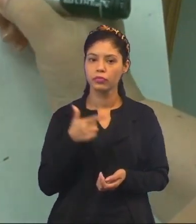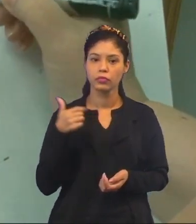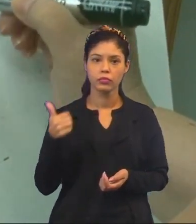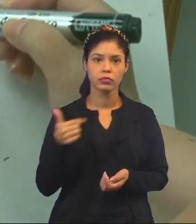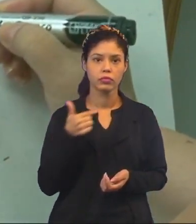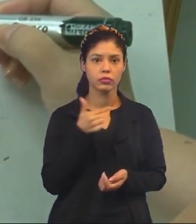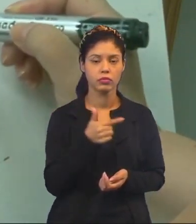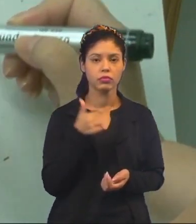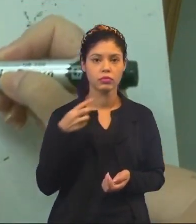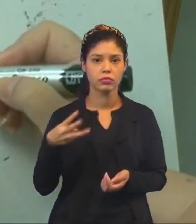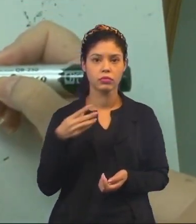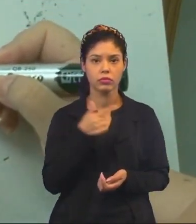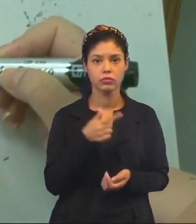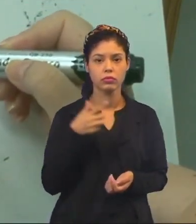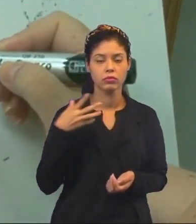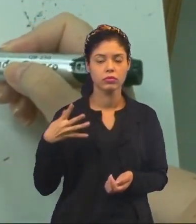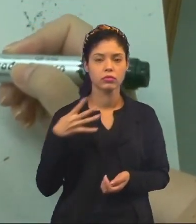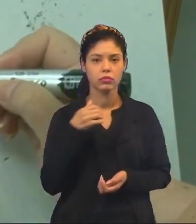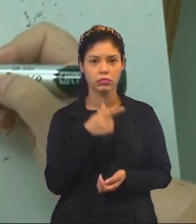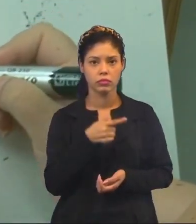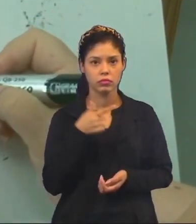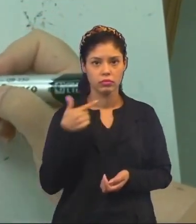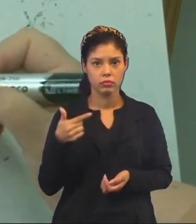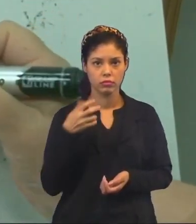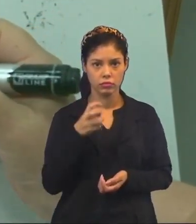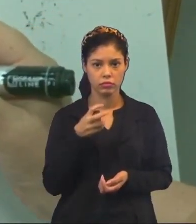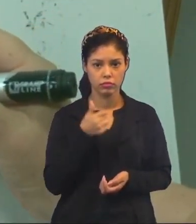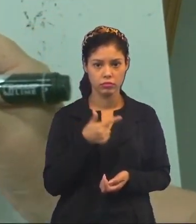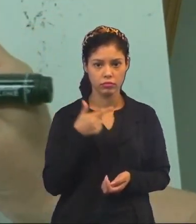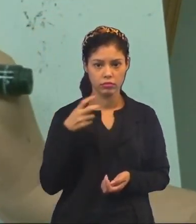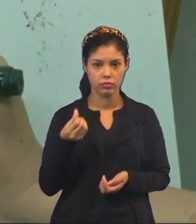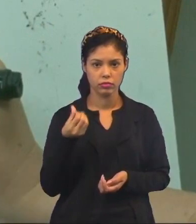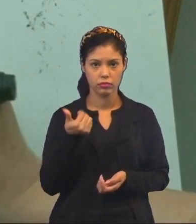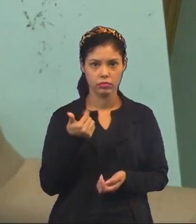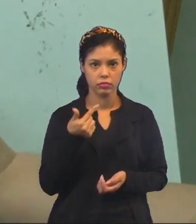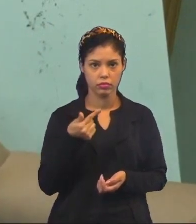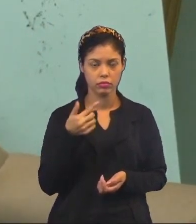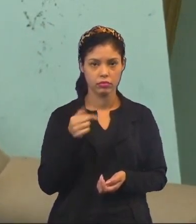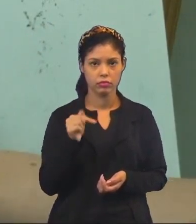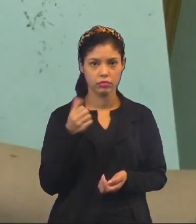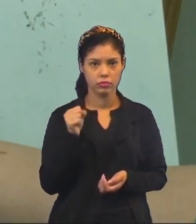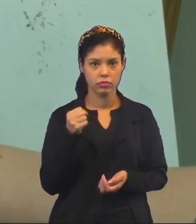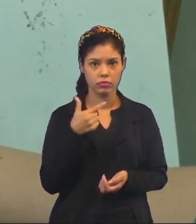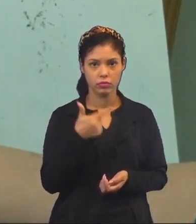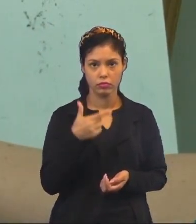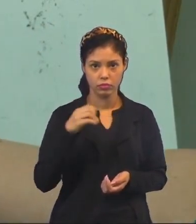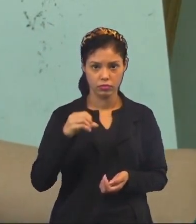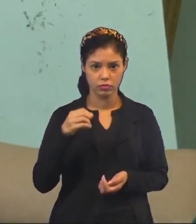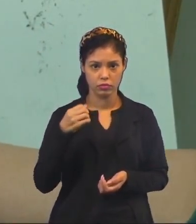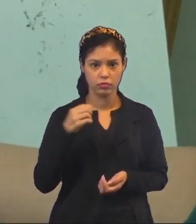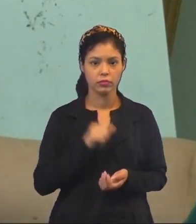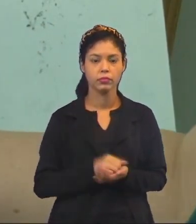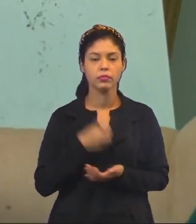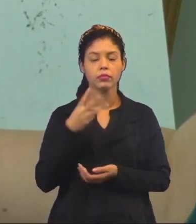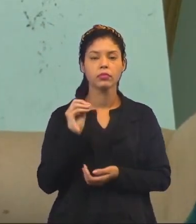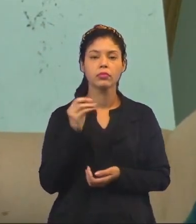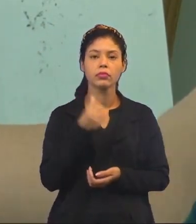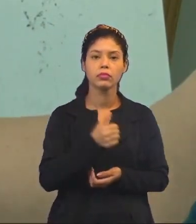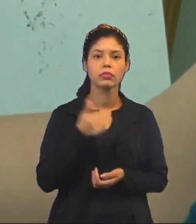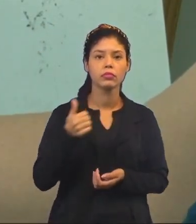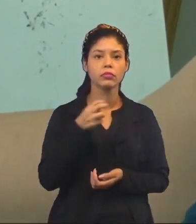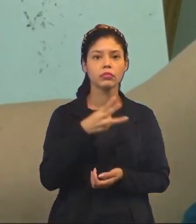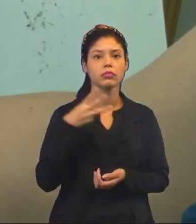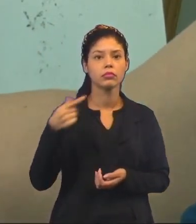21, 22, 23, 24, 25, 26, 27, 28, 29,